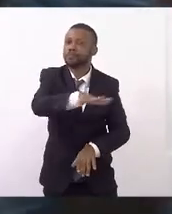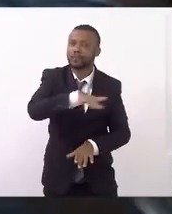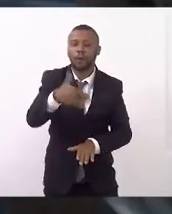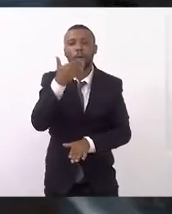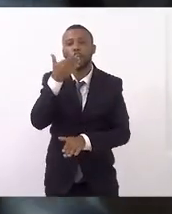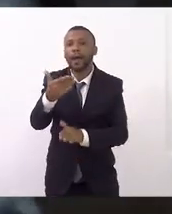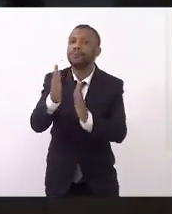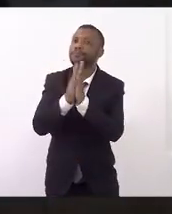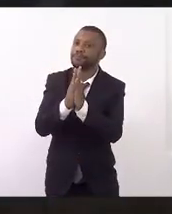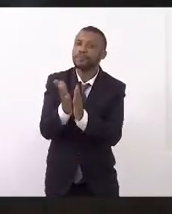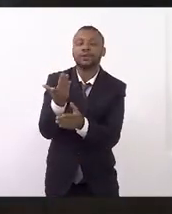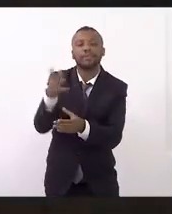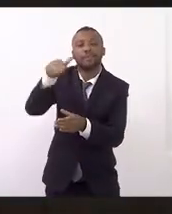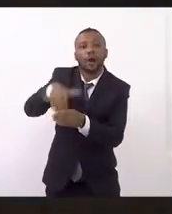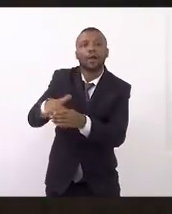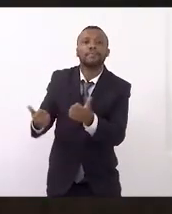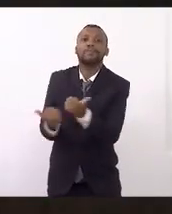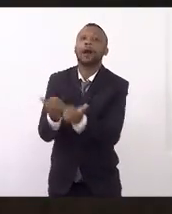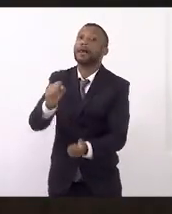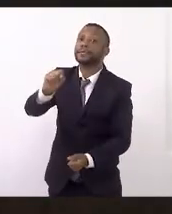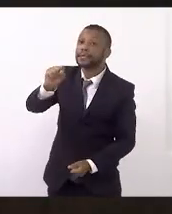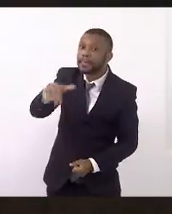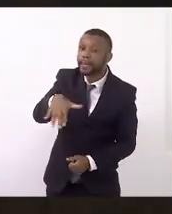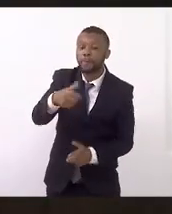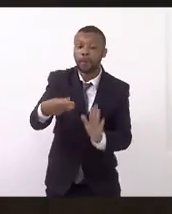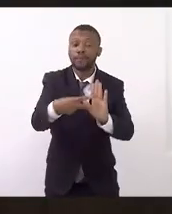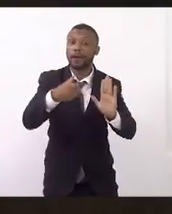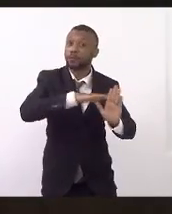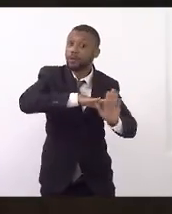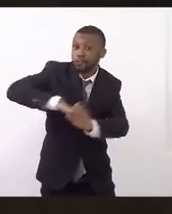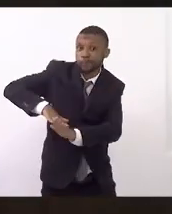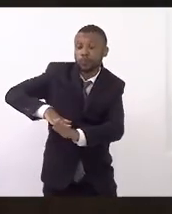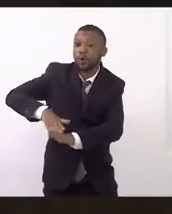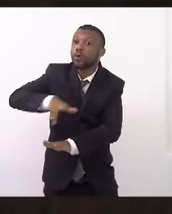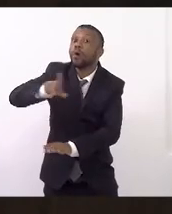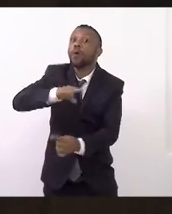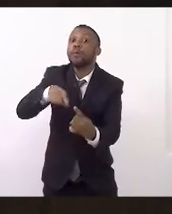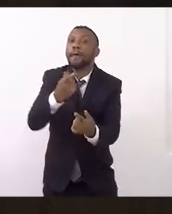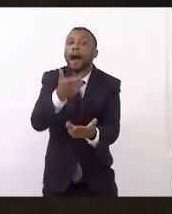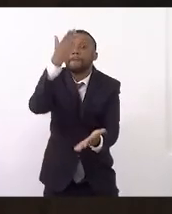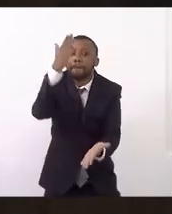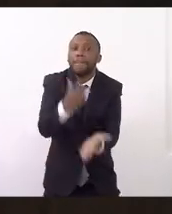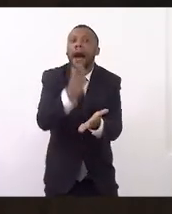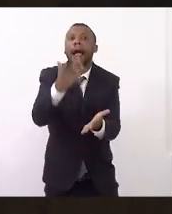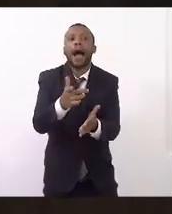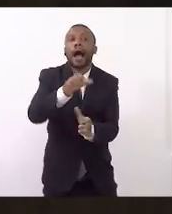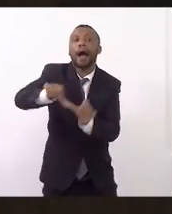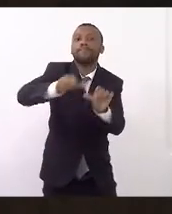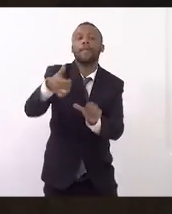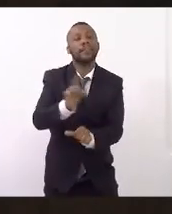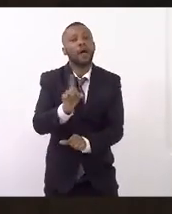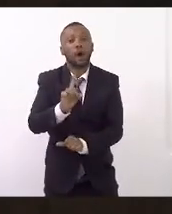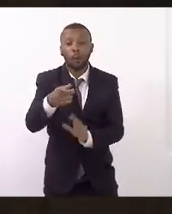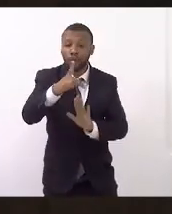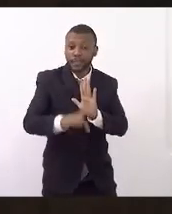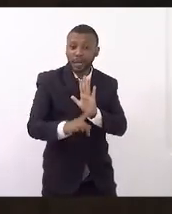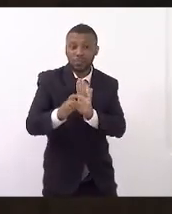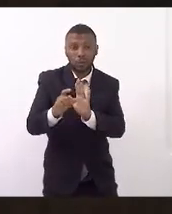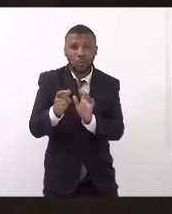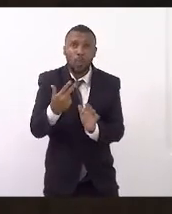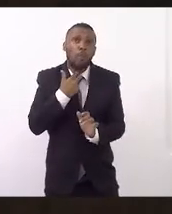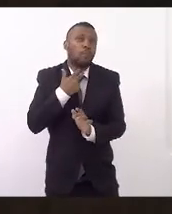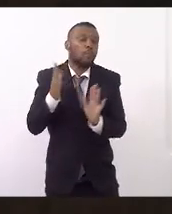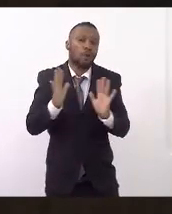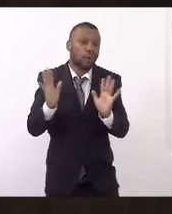que votem sim pela derrubada do veto, não para parar a reforma, que o projeto não tem poder para isso, mas para que o Rio de Janeiro